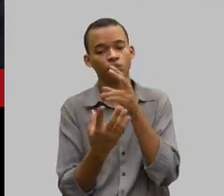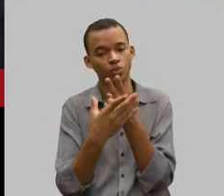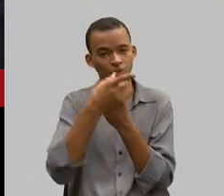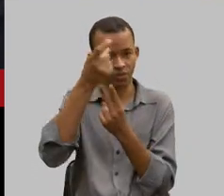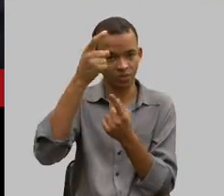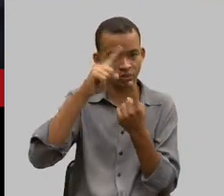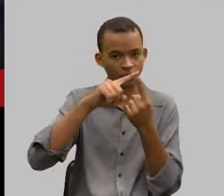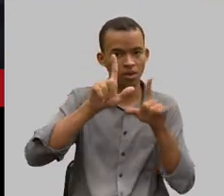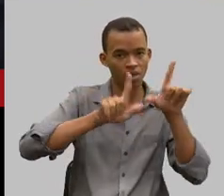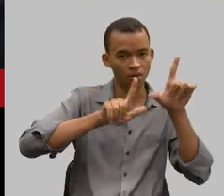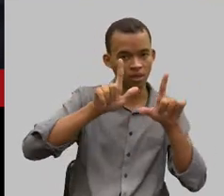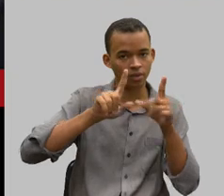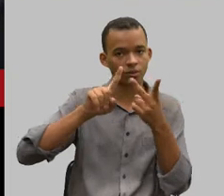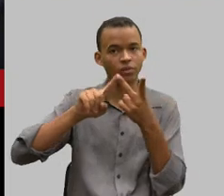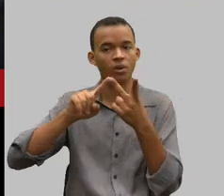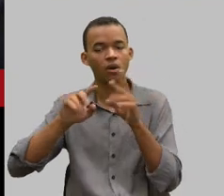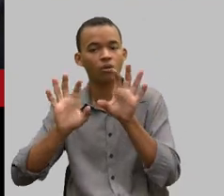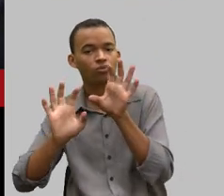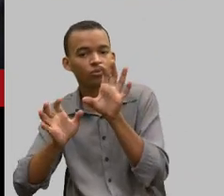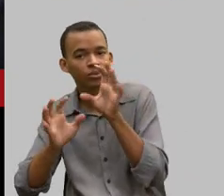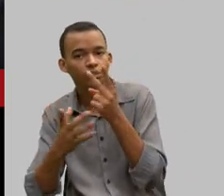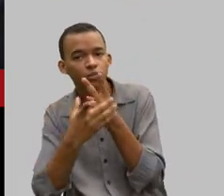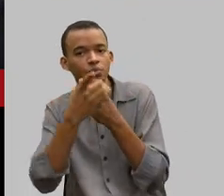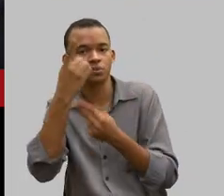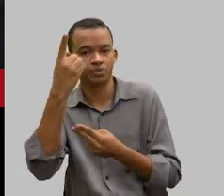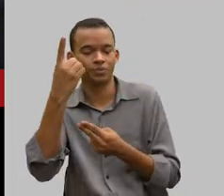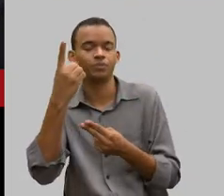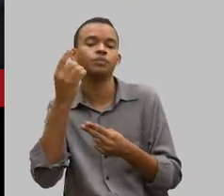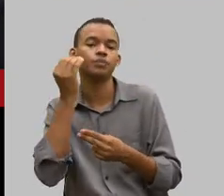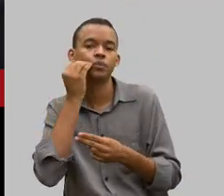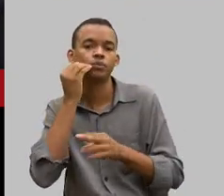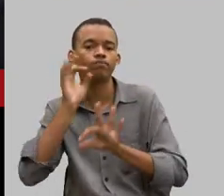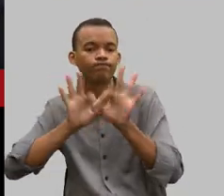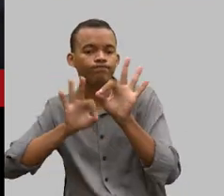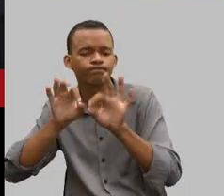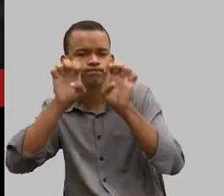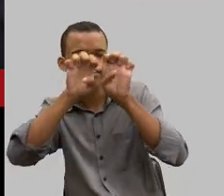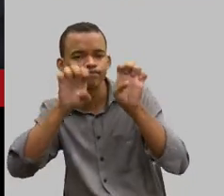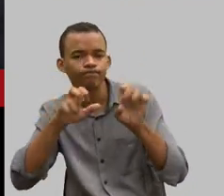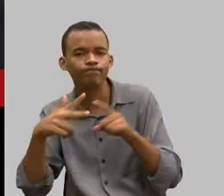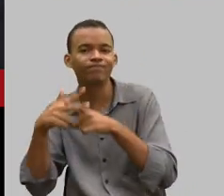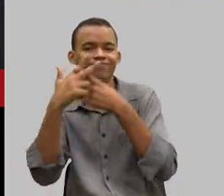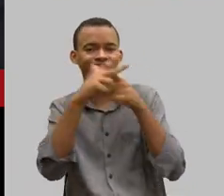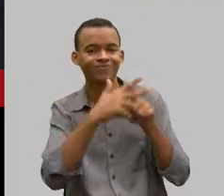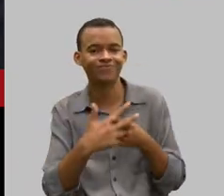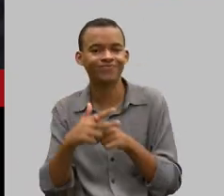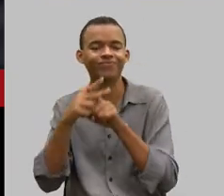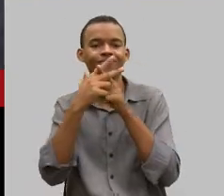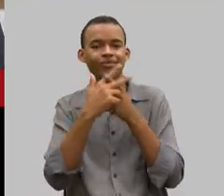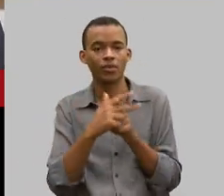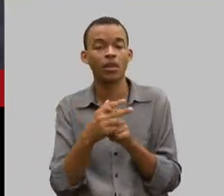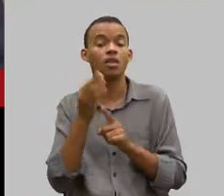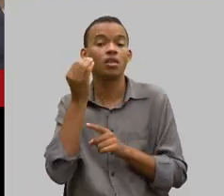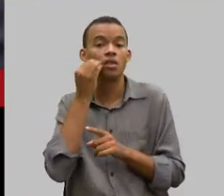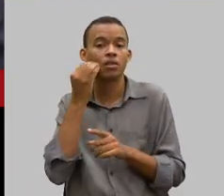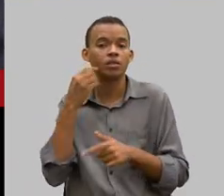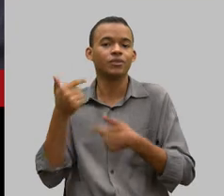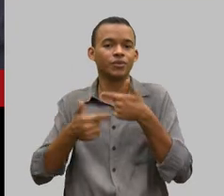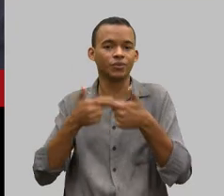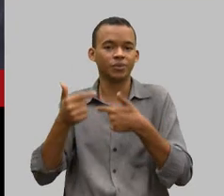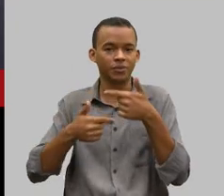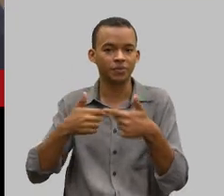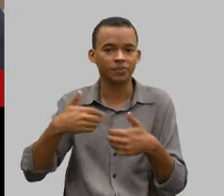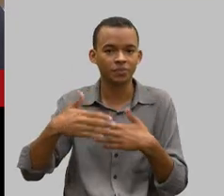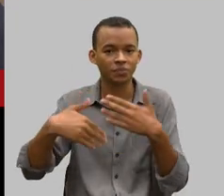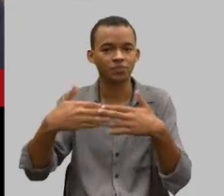Rede Minas e a gente tá fazendo uma reestruturação para buscar a otimização dos trabalhos e a gente poder eh né com esse número